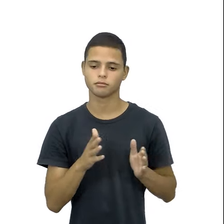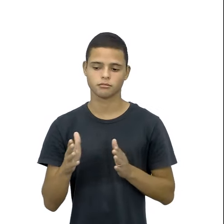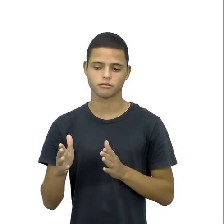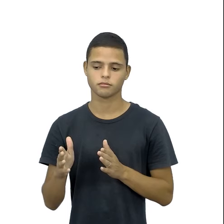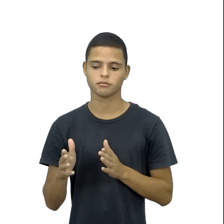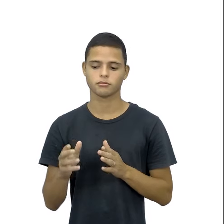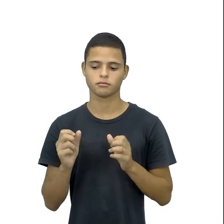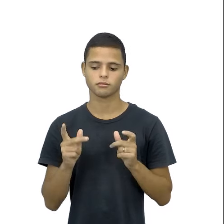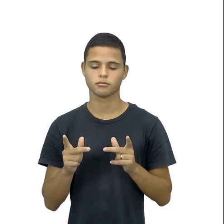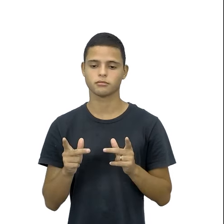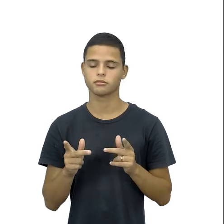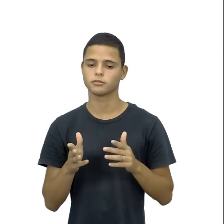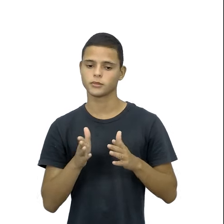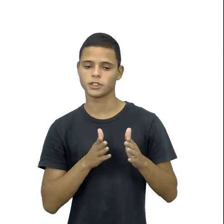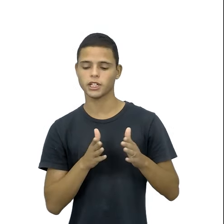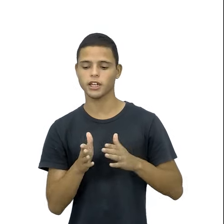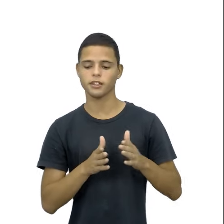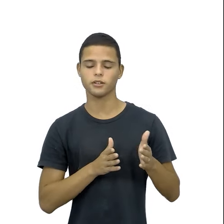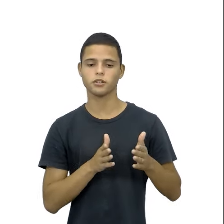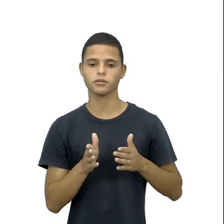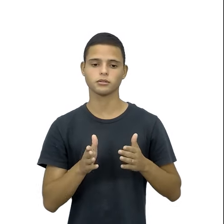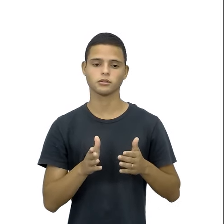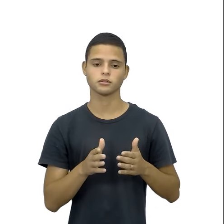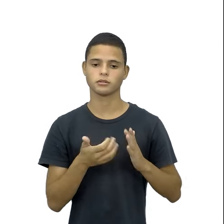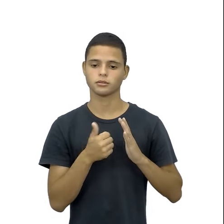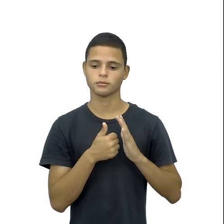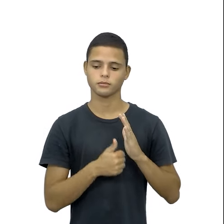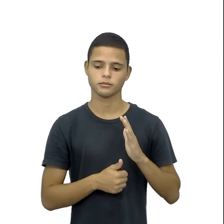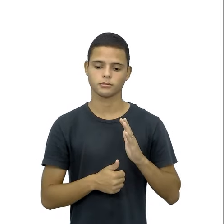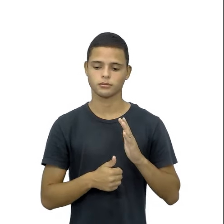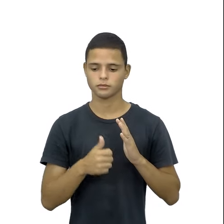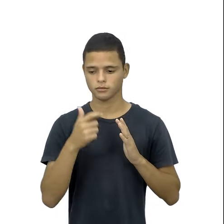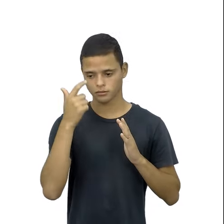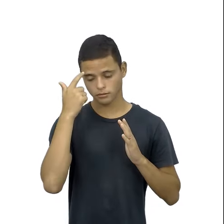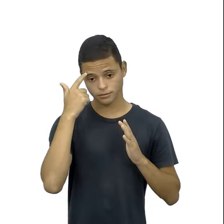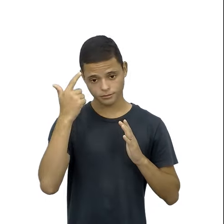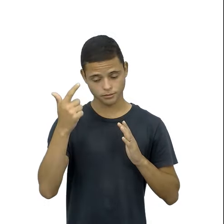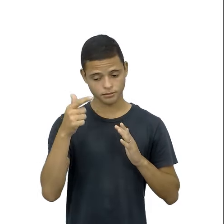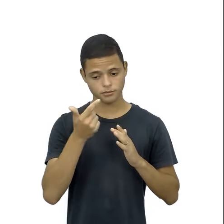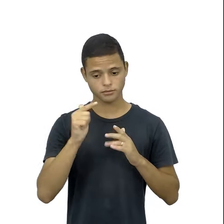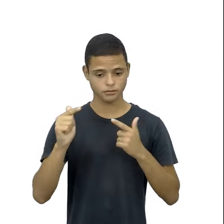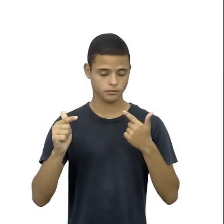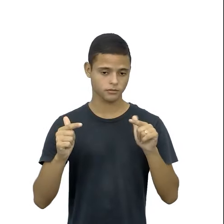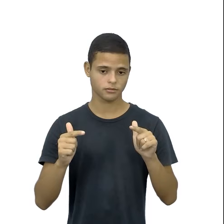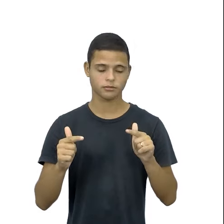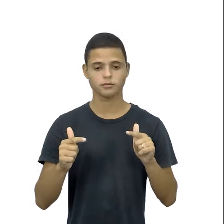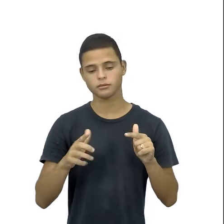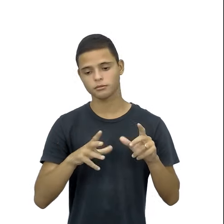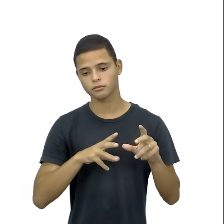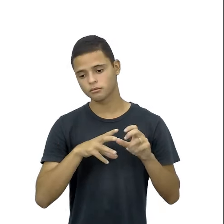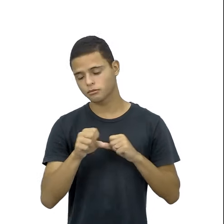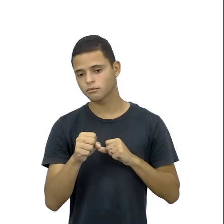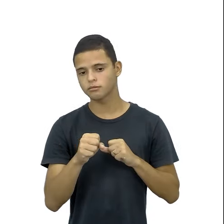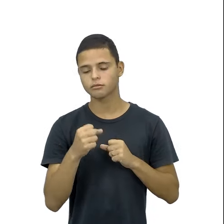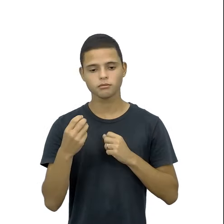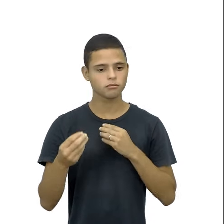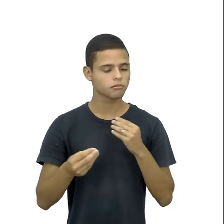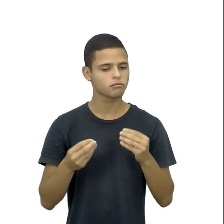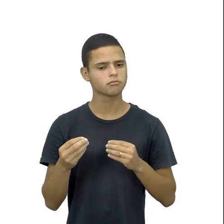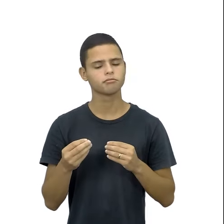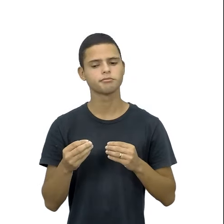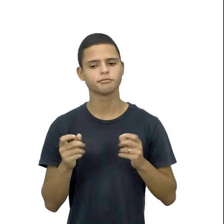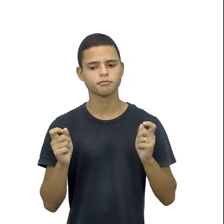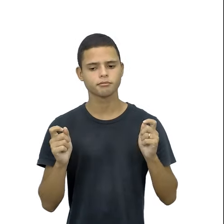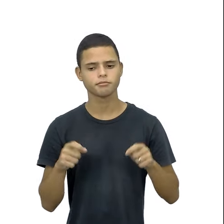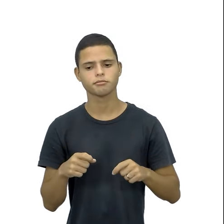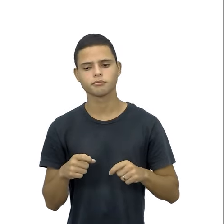tá? Aquele momento da avaliação, da gente pensar aí nas próximas formações, né, pensando de que maneira que a gente pode